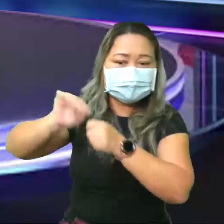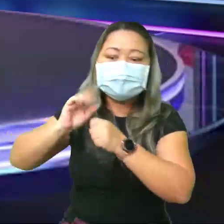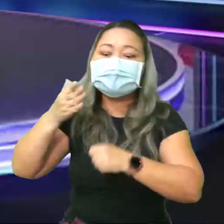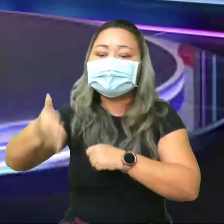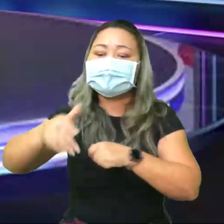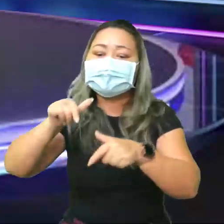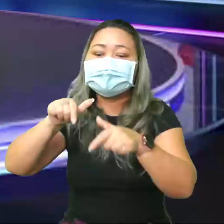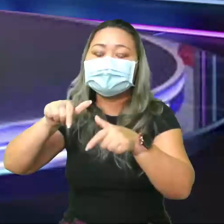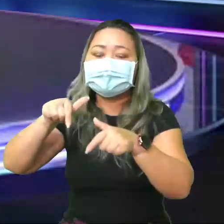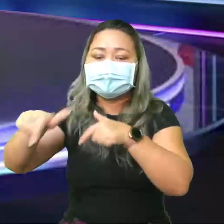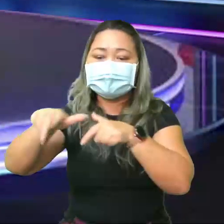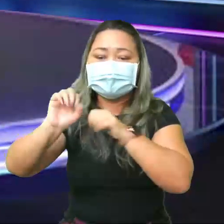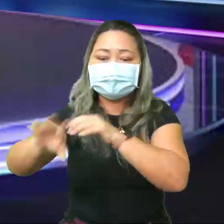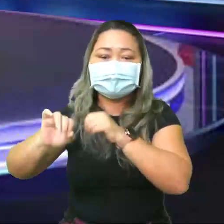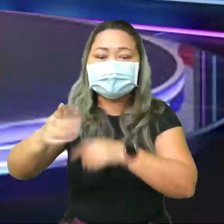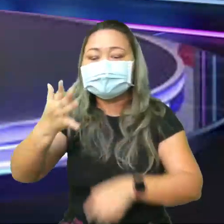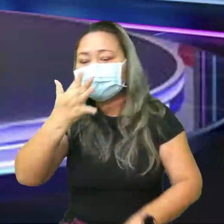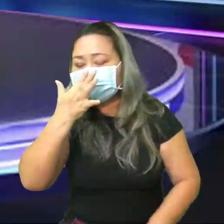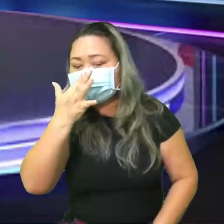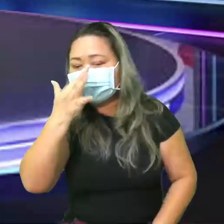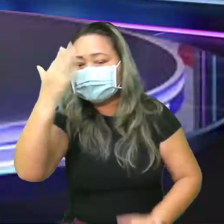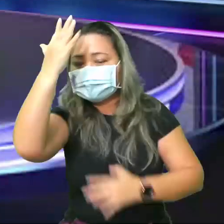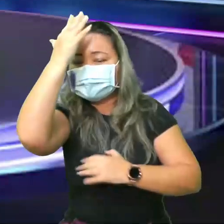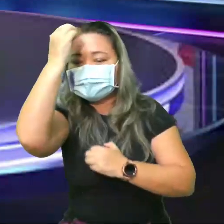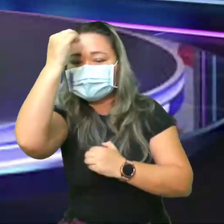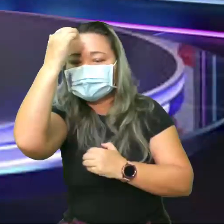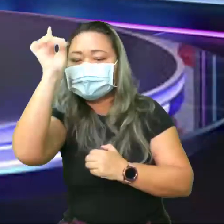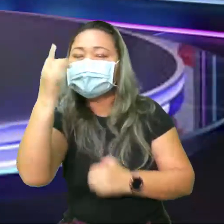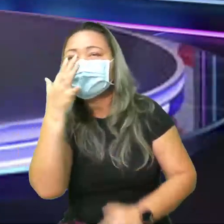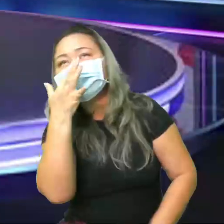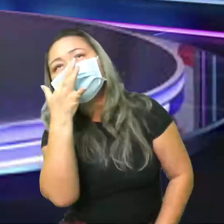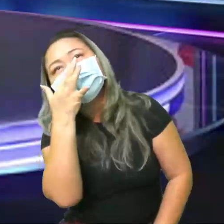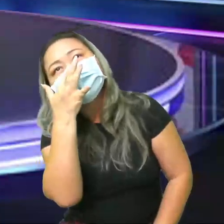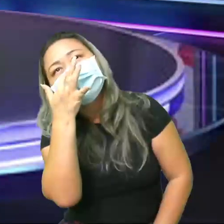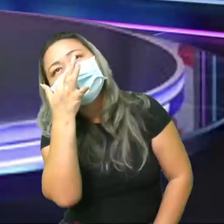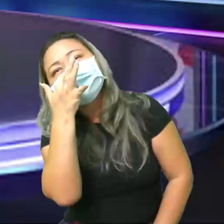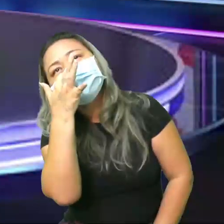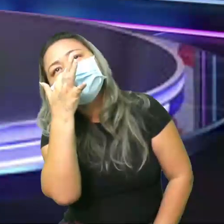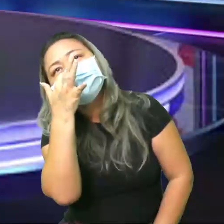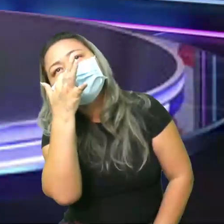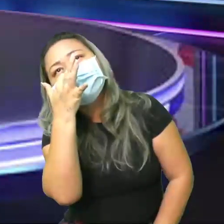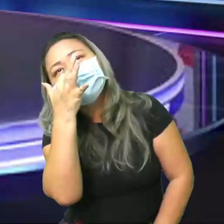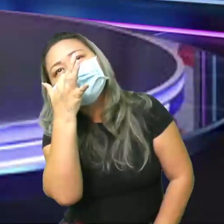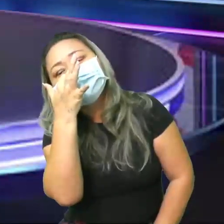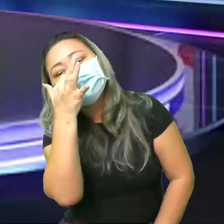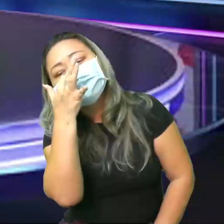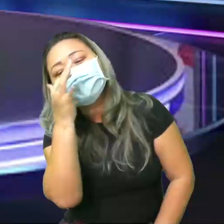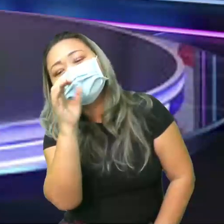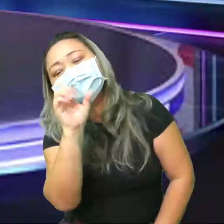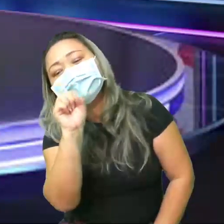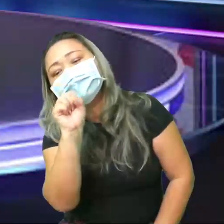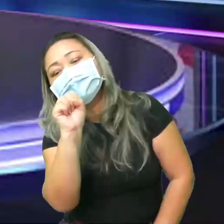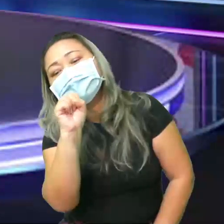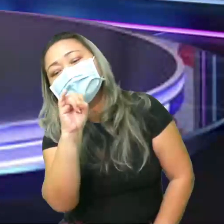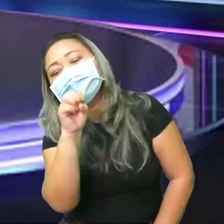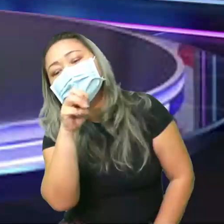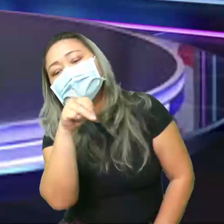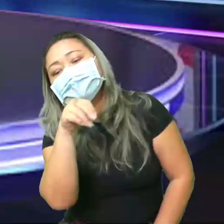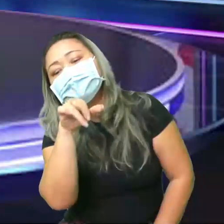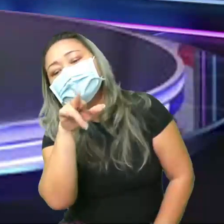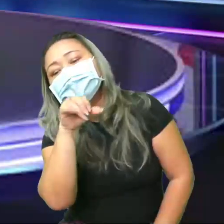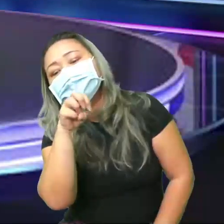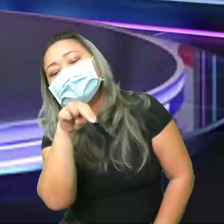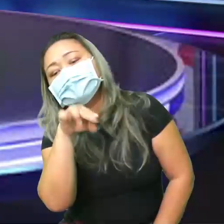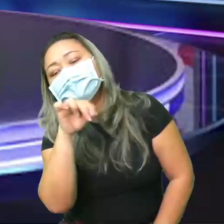parceiros ou parceiras, são capazes de eleger líderes, procurar comidas, proteger uns aos outros. Isso é